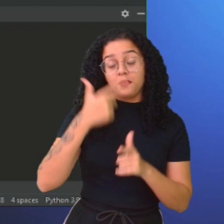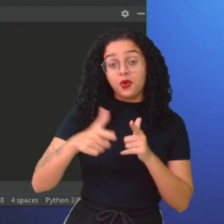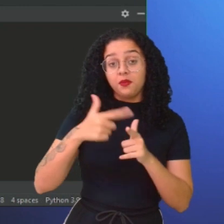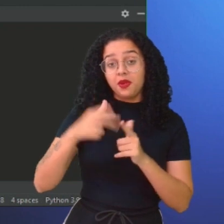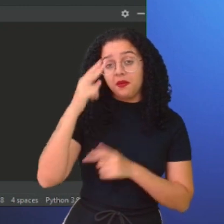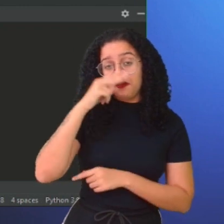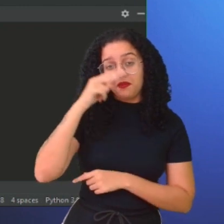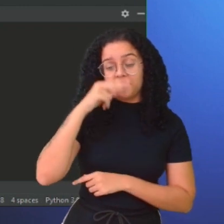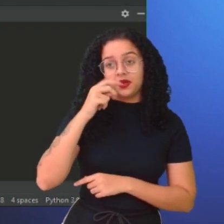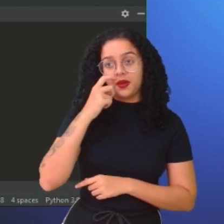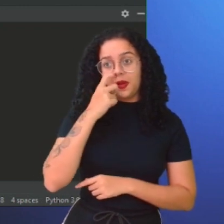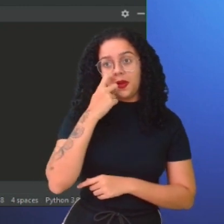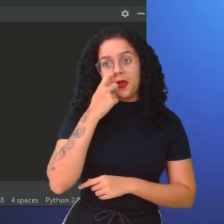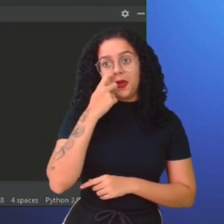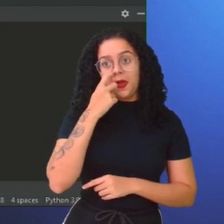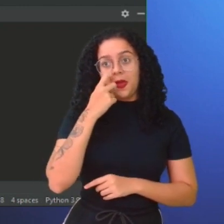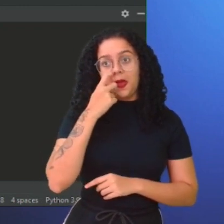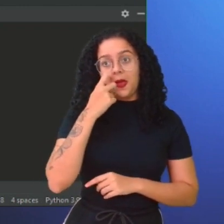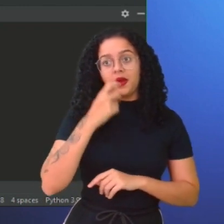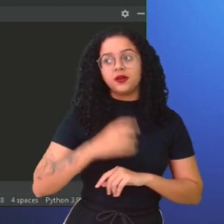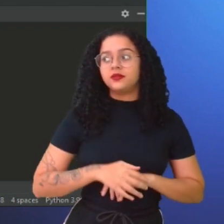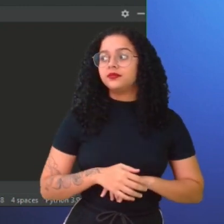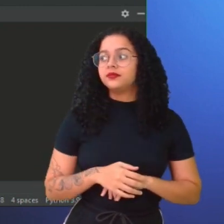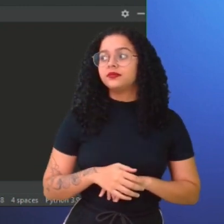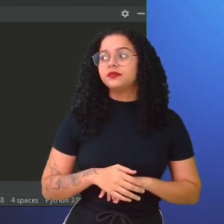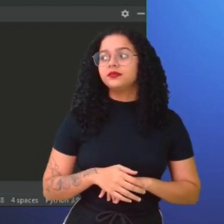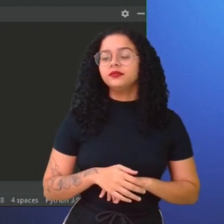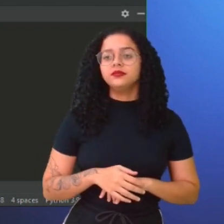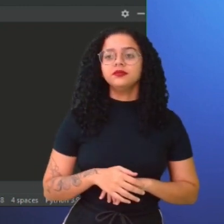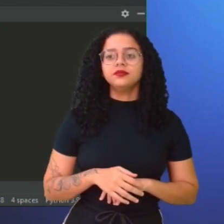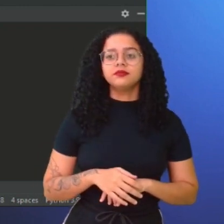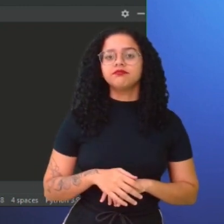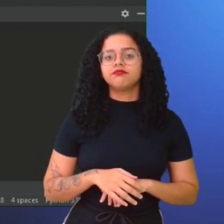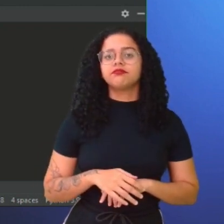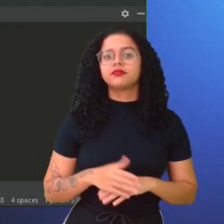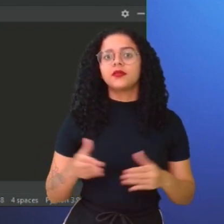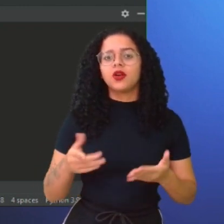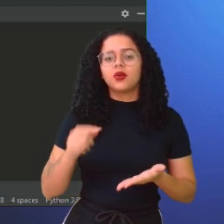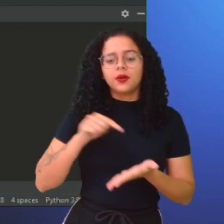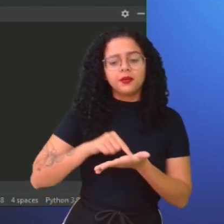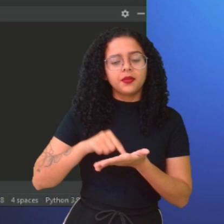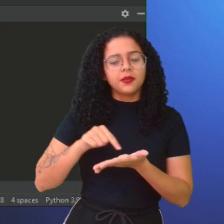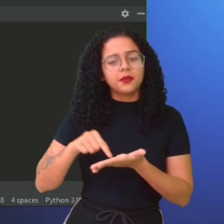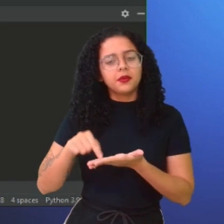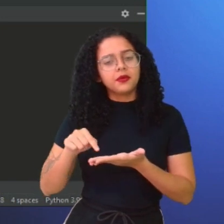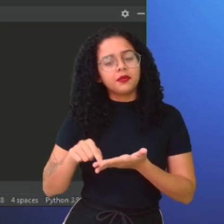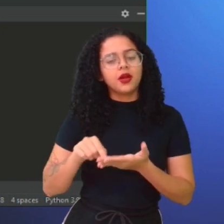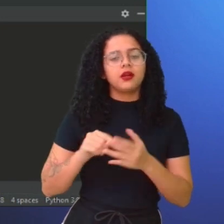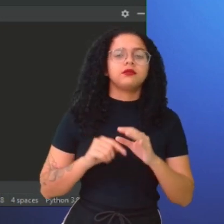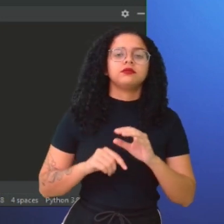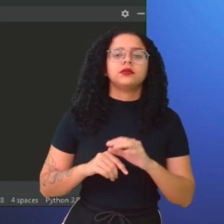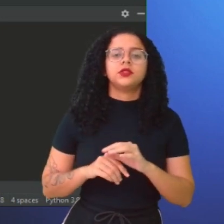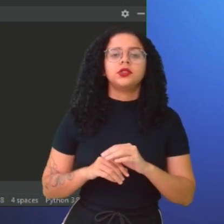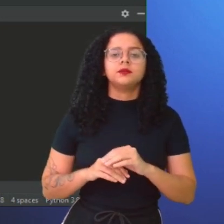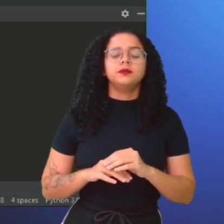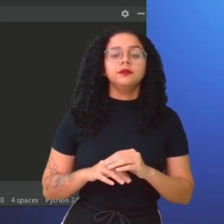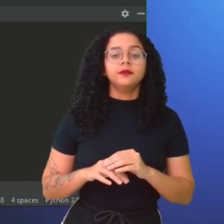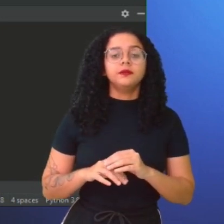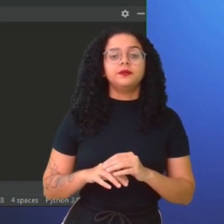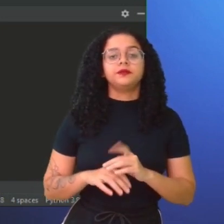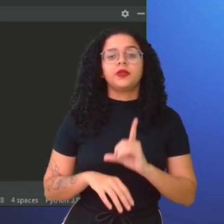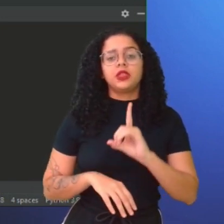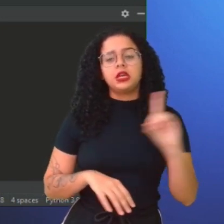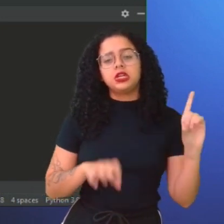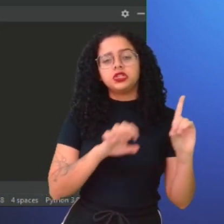Estou clicando para a direita, clicando para a esquerda, clicando para cima, clicando para